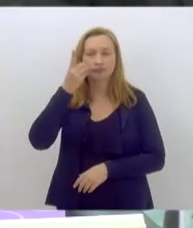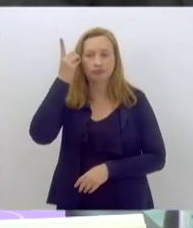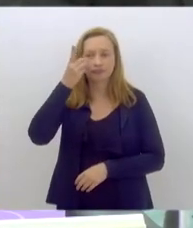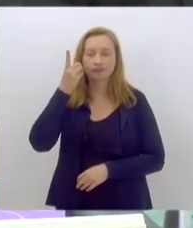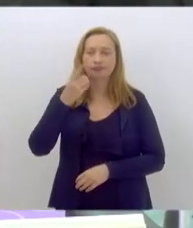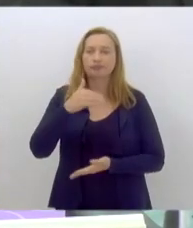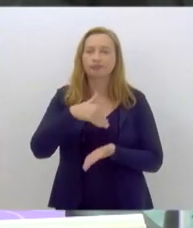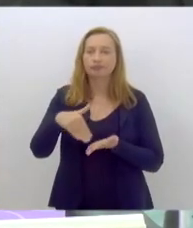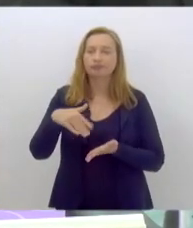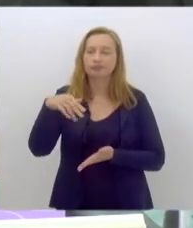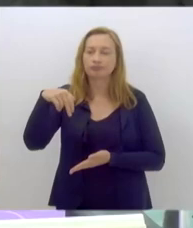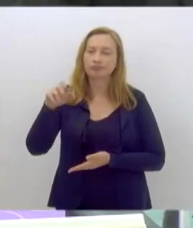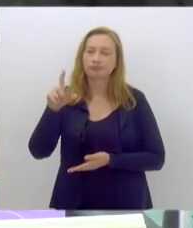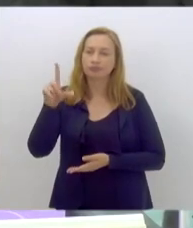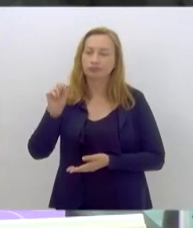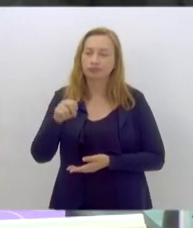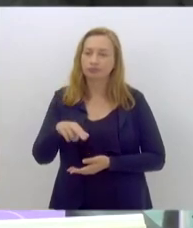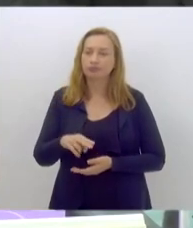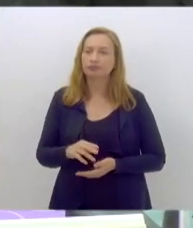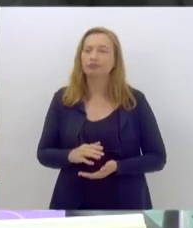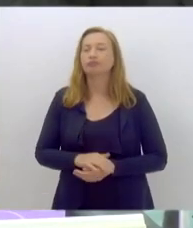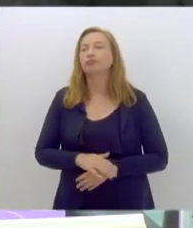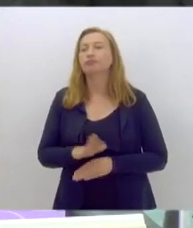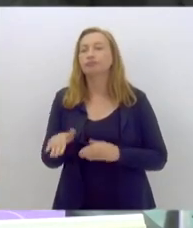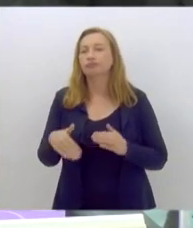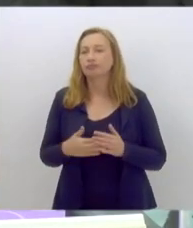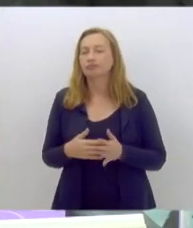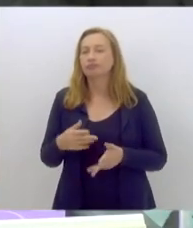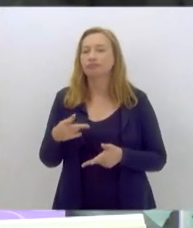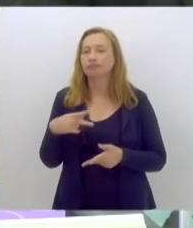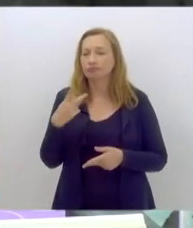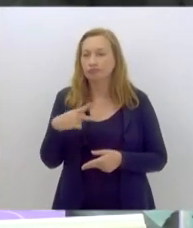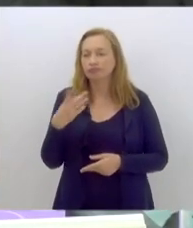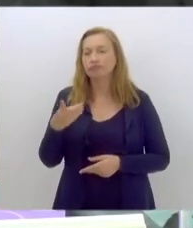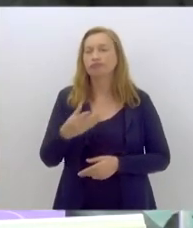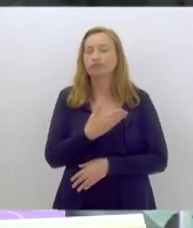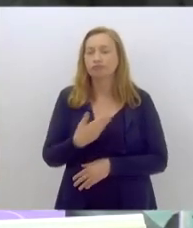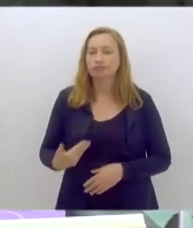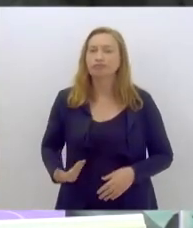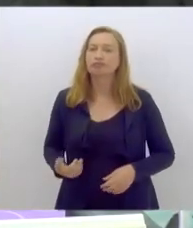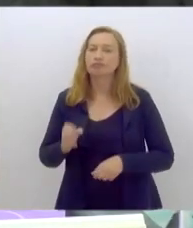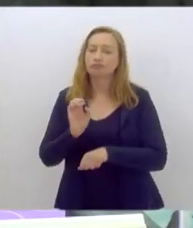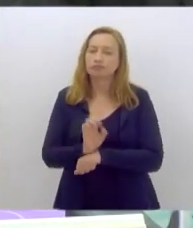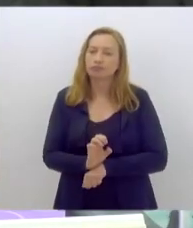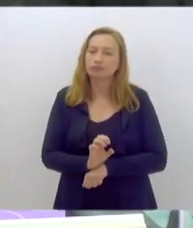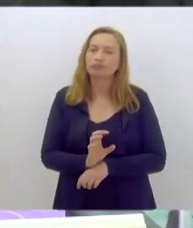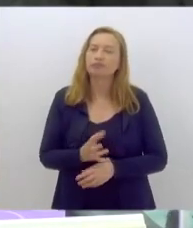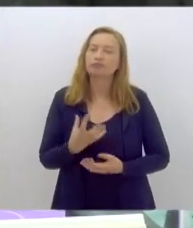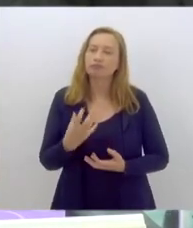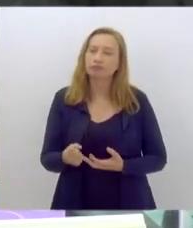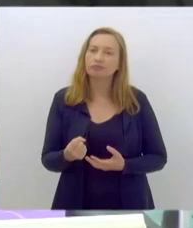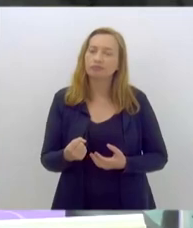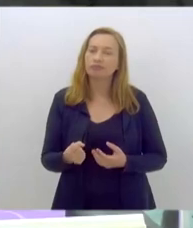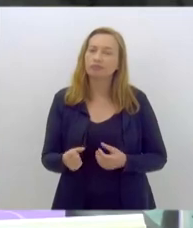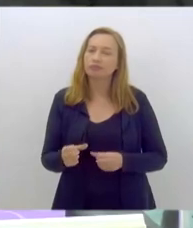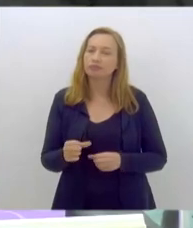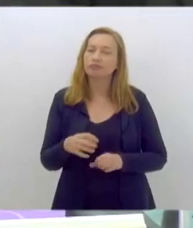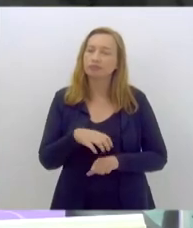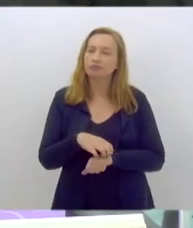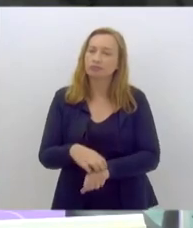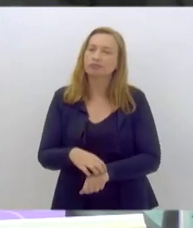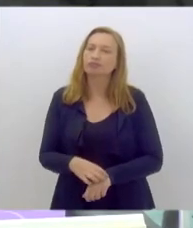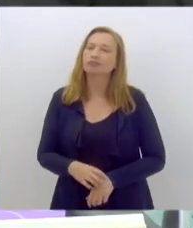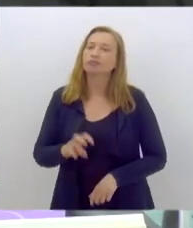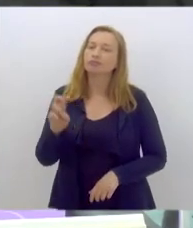secretário Nelson que apesar de todos as posturas que o governo do estado possa ter tido em relação ao transporte nós estamos